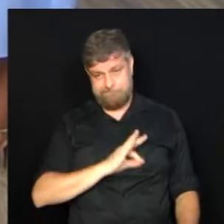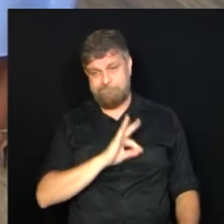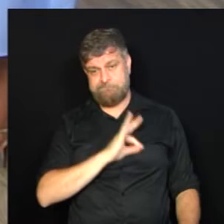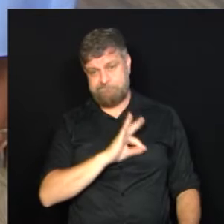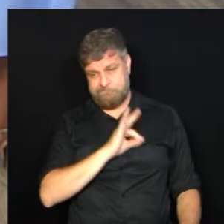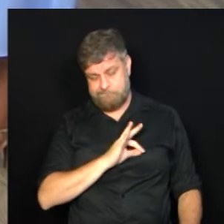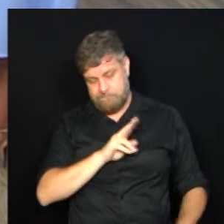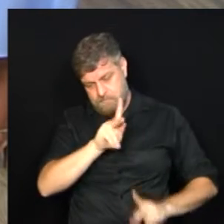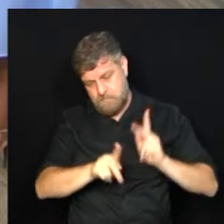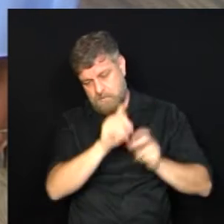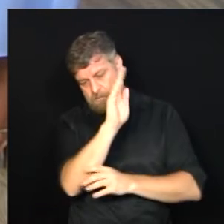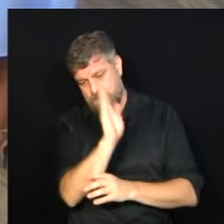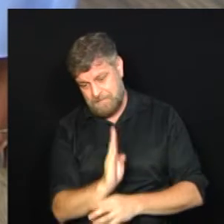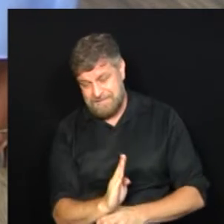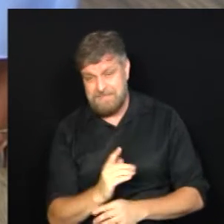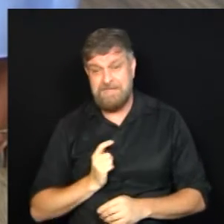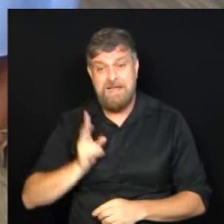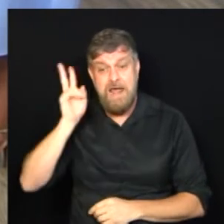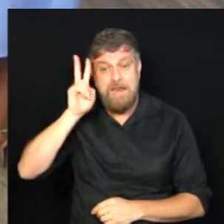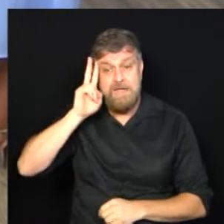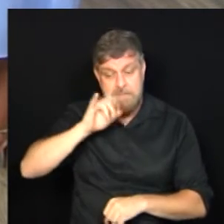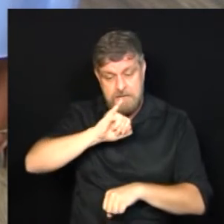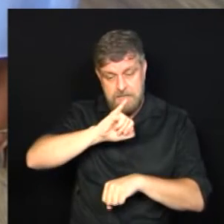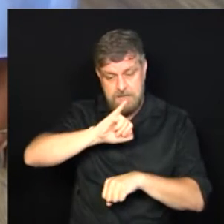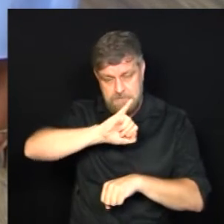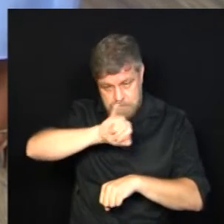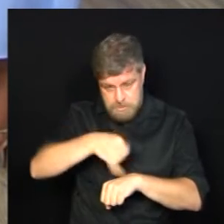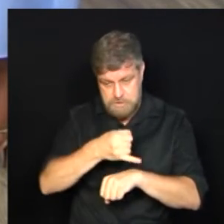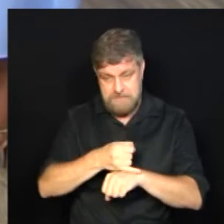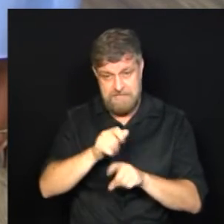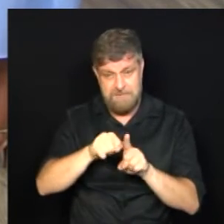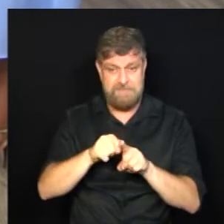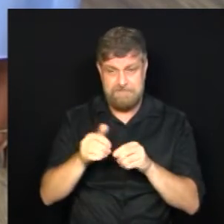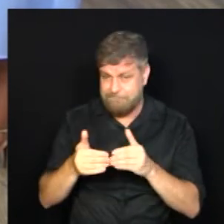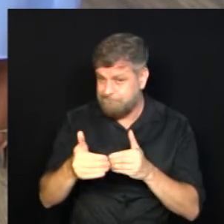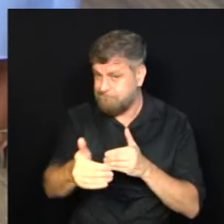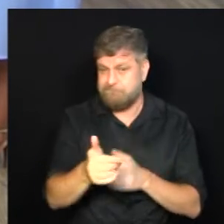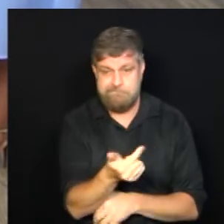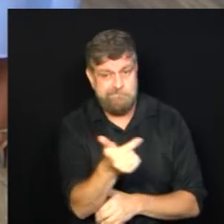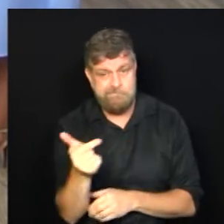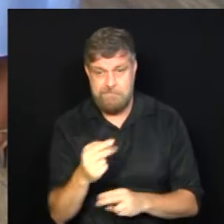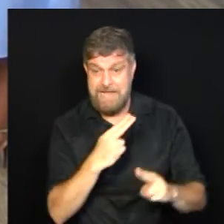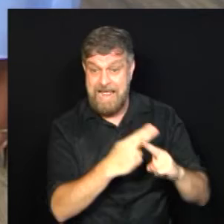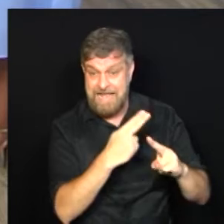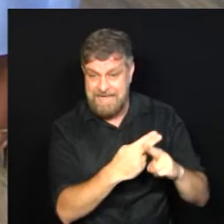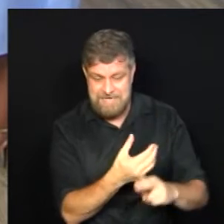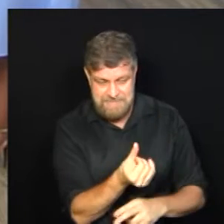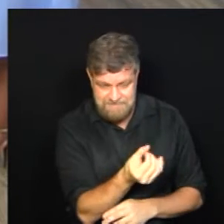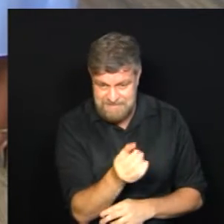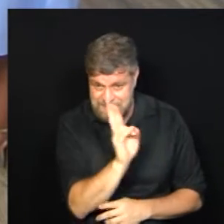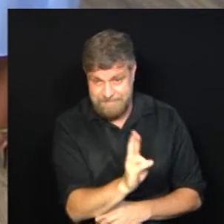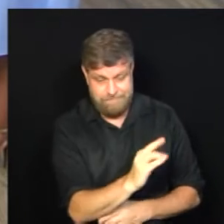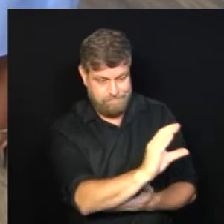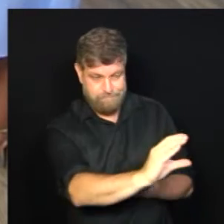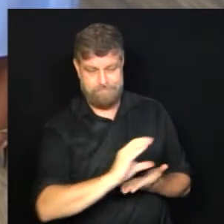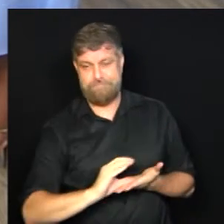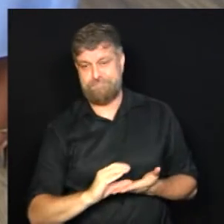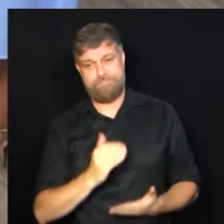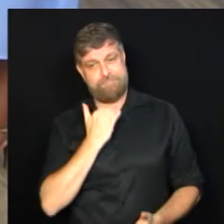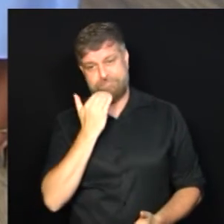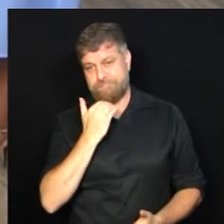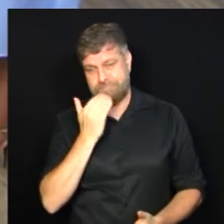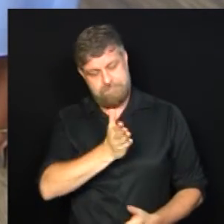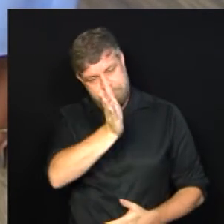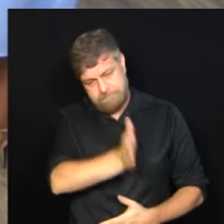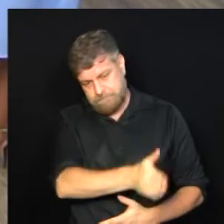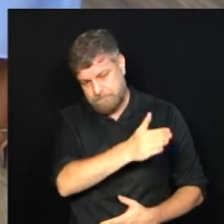brasileiro, lembrando que a partir de janeiro, pelo menos por enquanto, não temos mais o auxílio emergencial, que era também um valor que